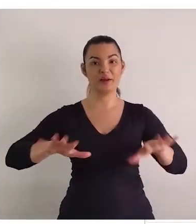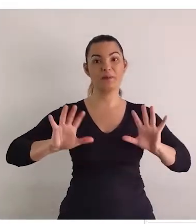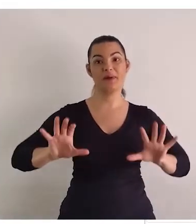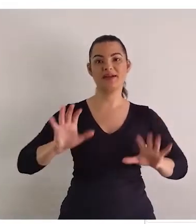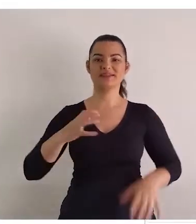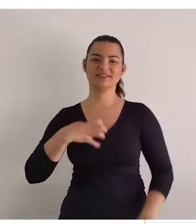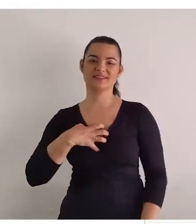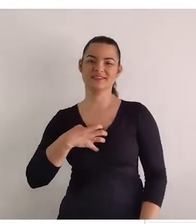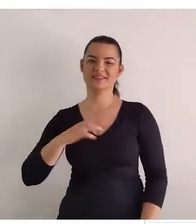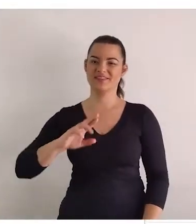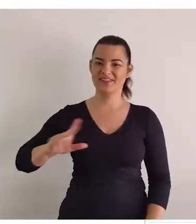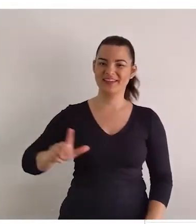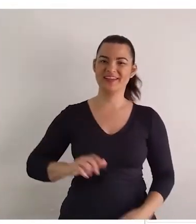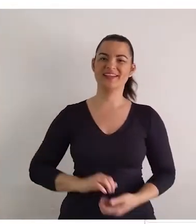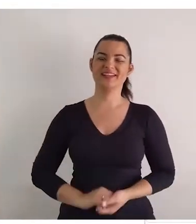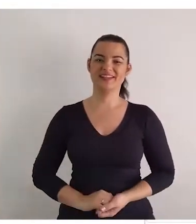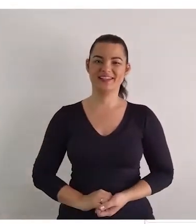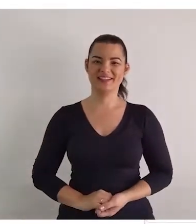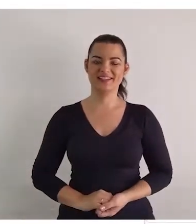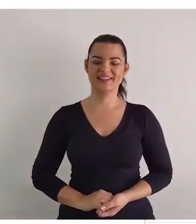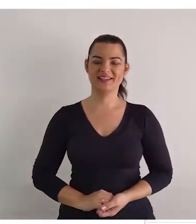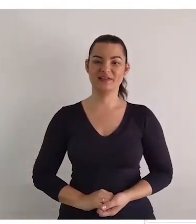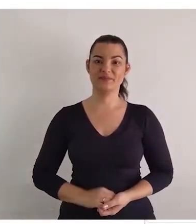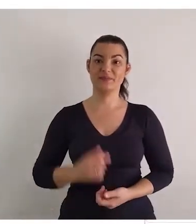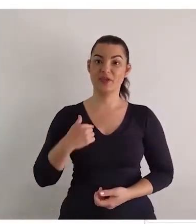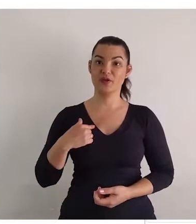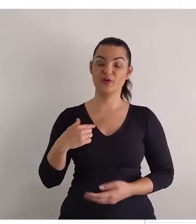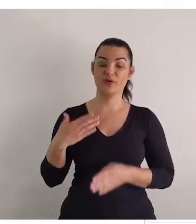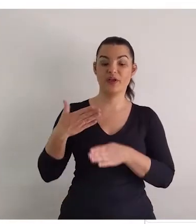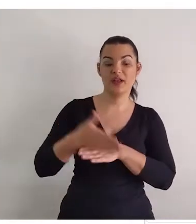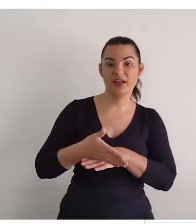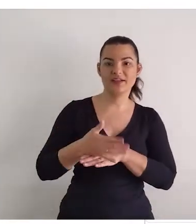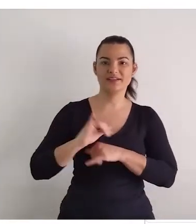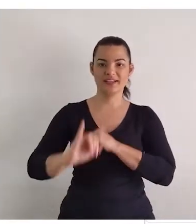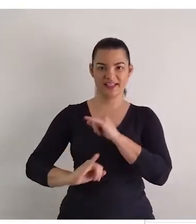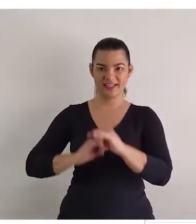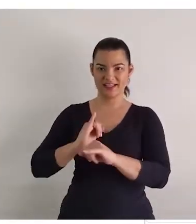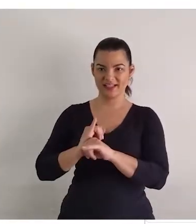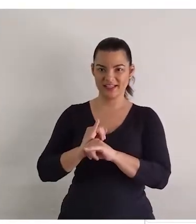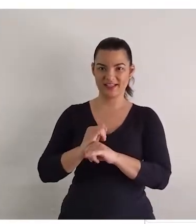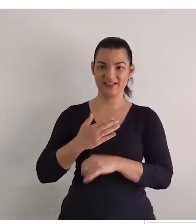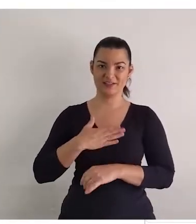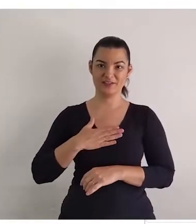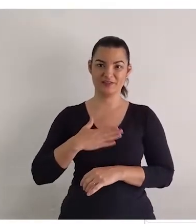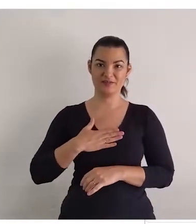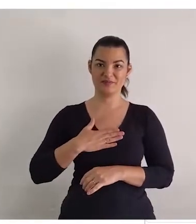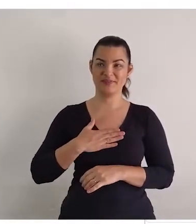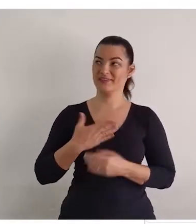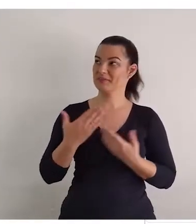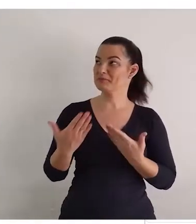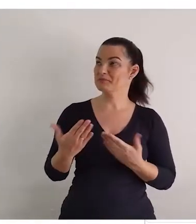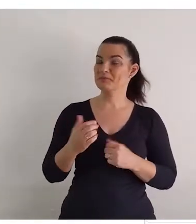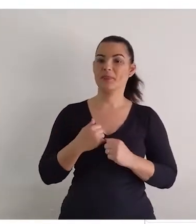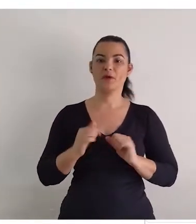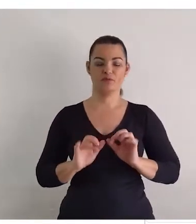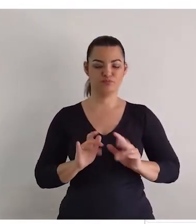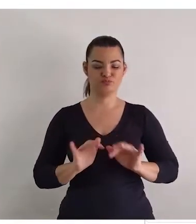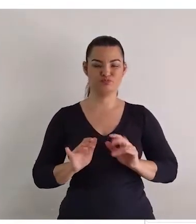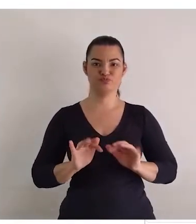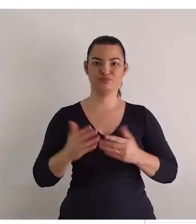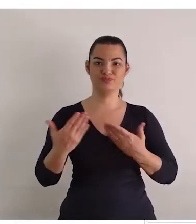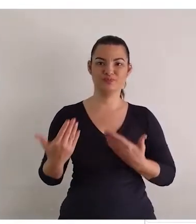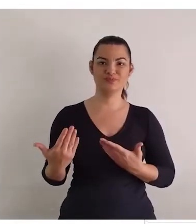jeito diferente. Então, eu acessei aqui a minha página da internet e eu vou digitar